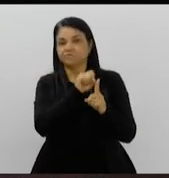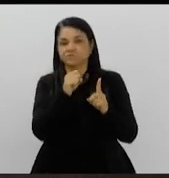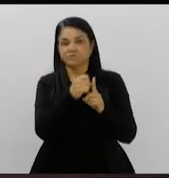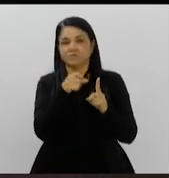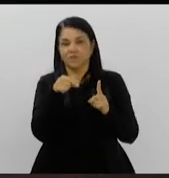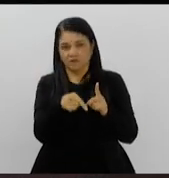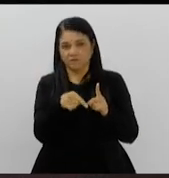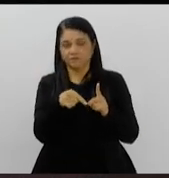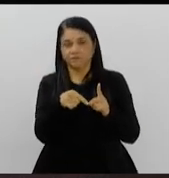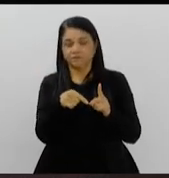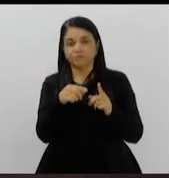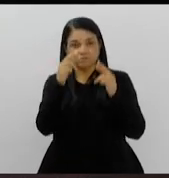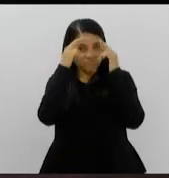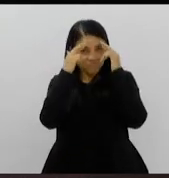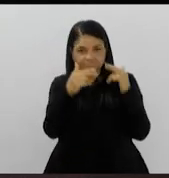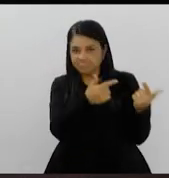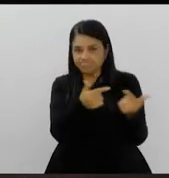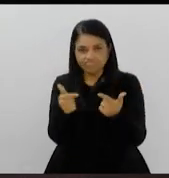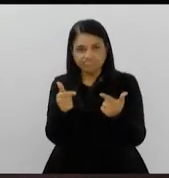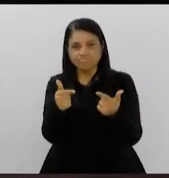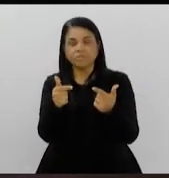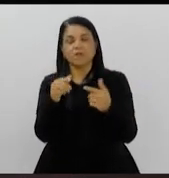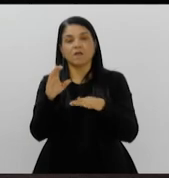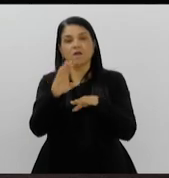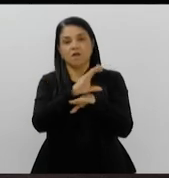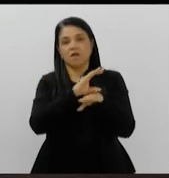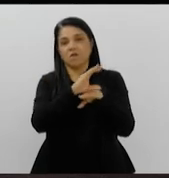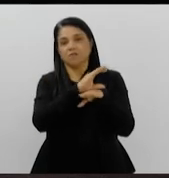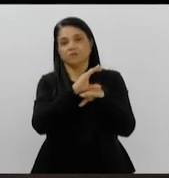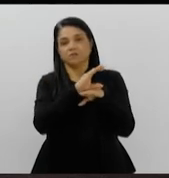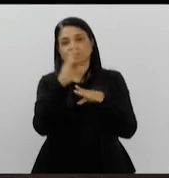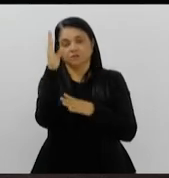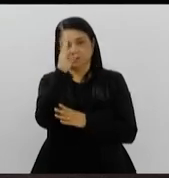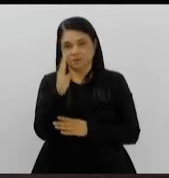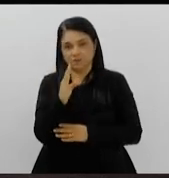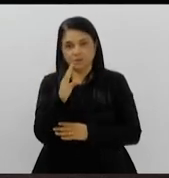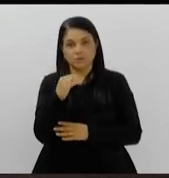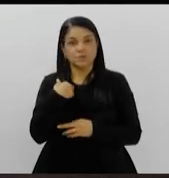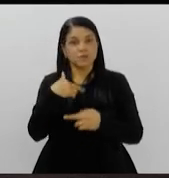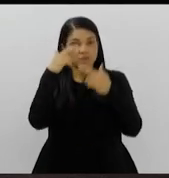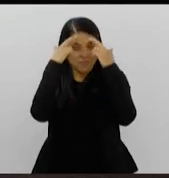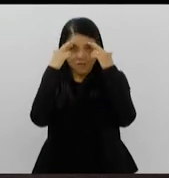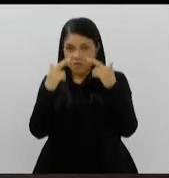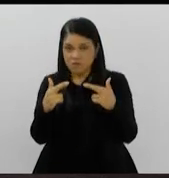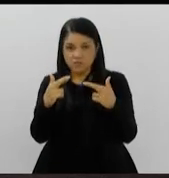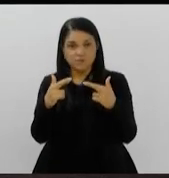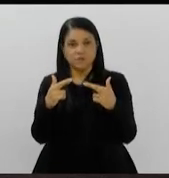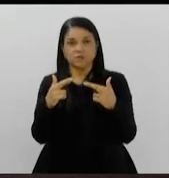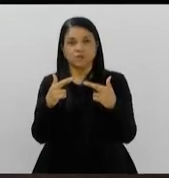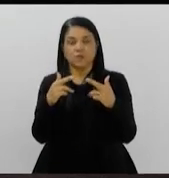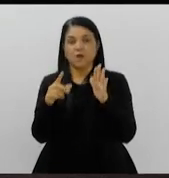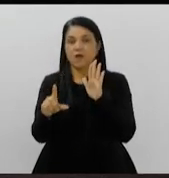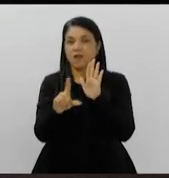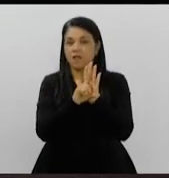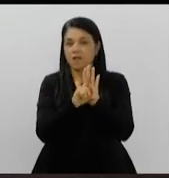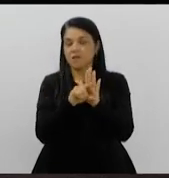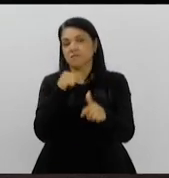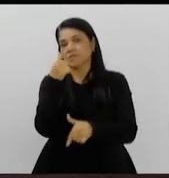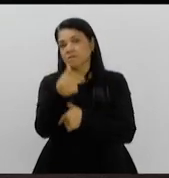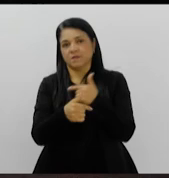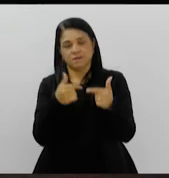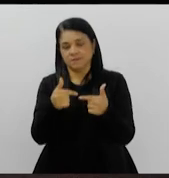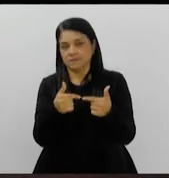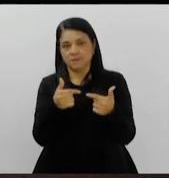em desrespeito à Constituição brasileira, que não respeitou a legislação